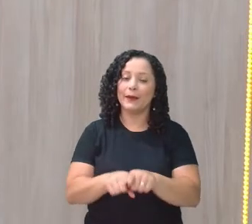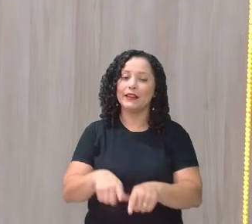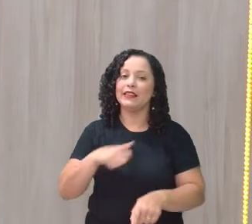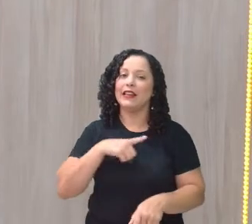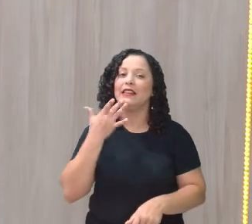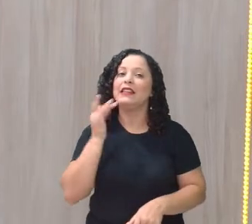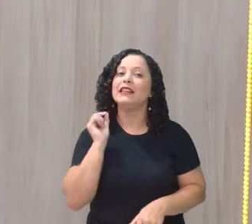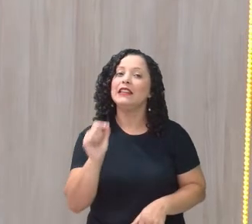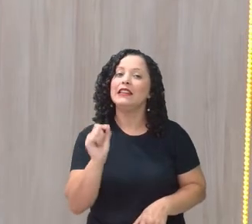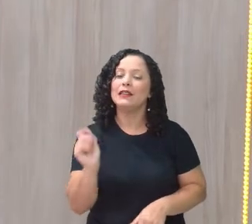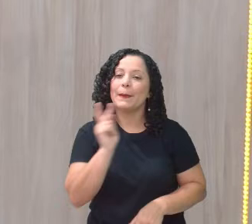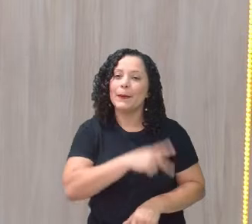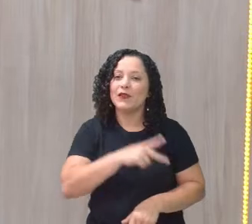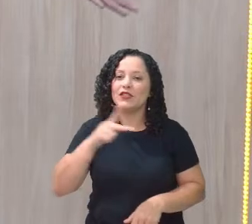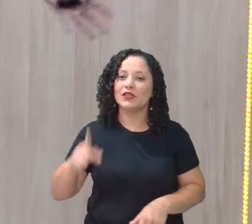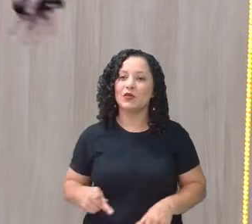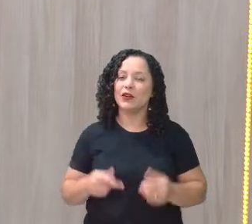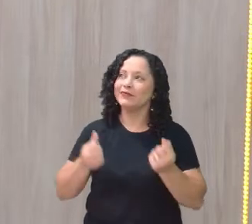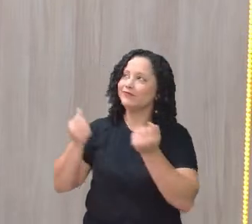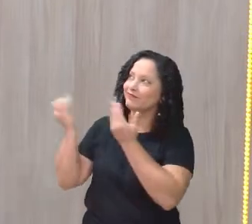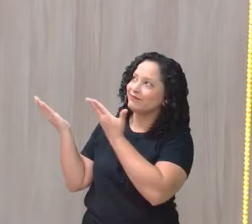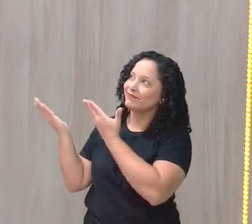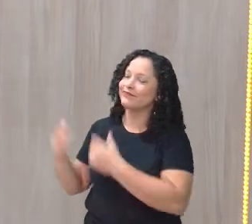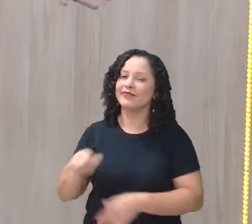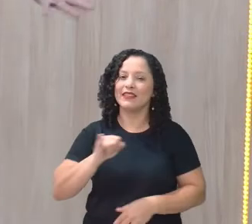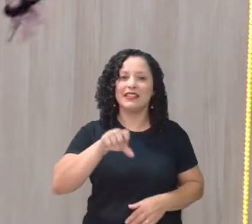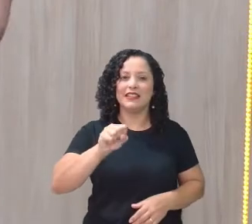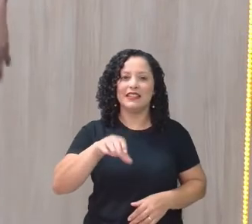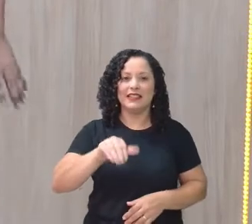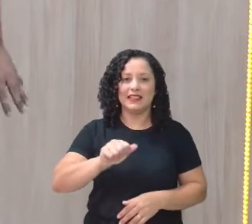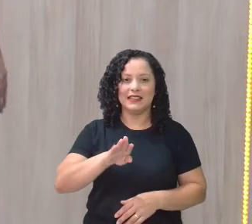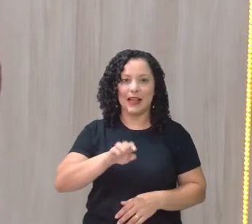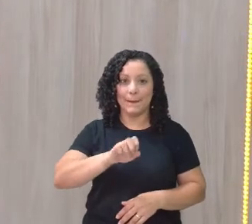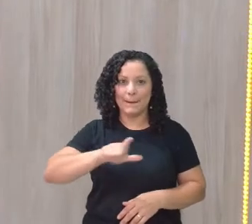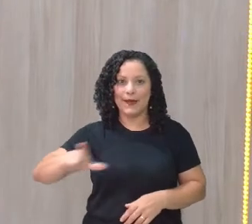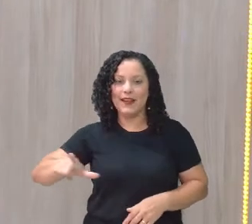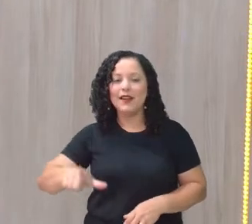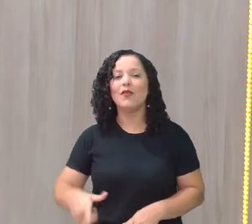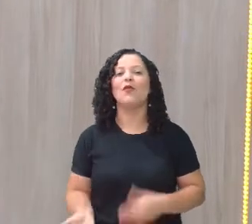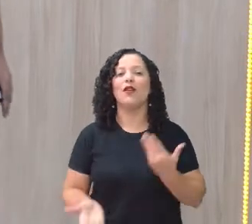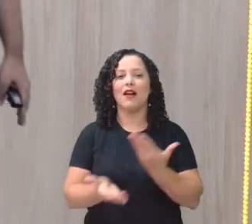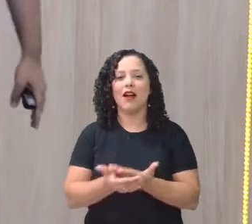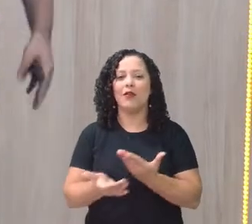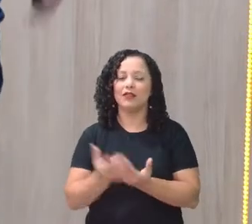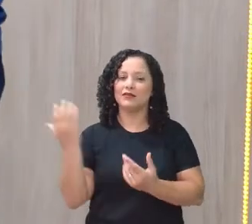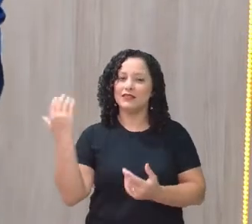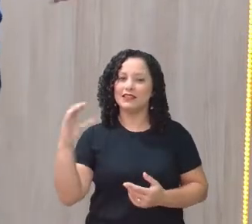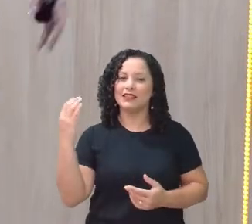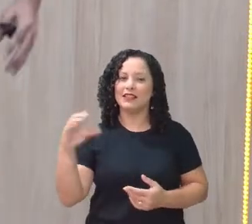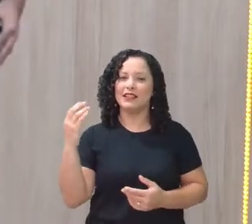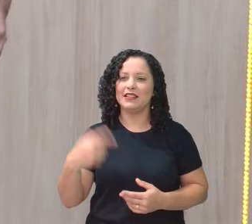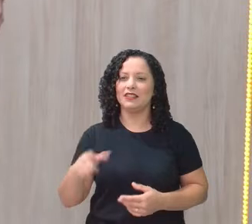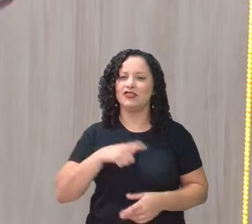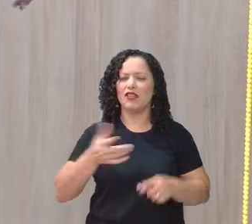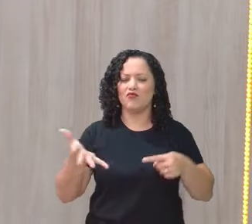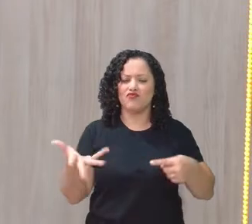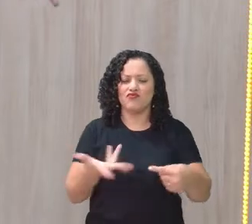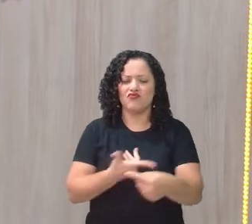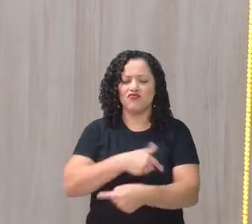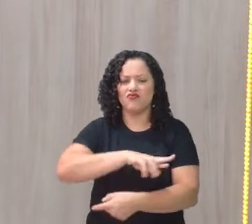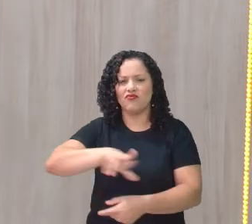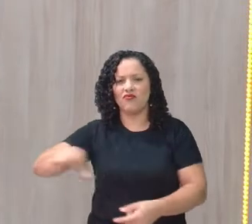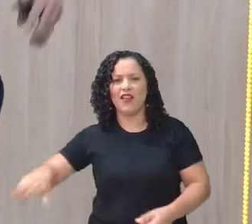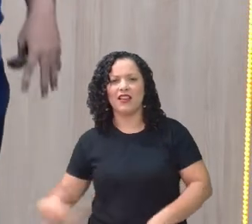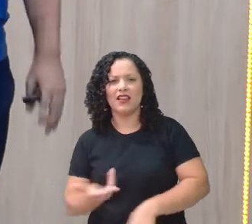professora Isabel, né, como exemplo, né, aula de ciência, você encontra todos os conjuntos educacionais, matemática,